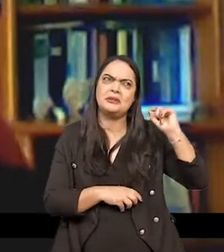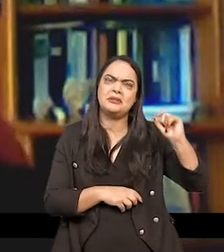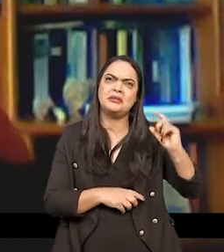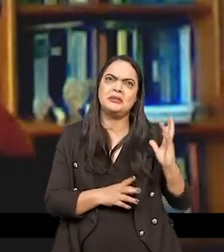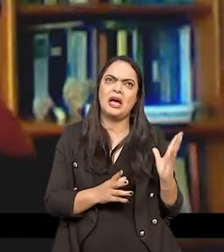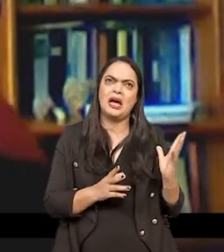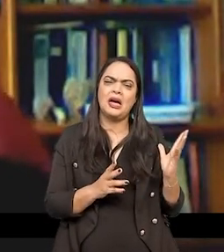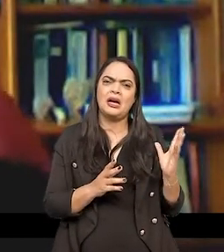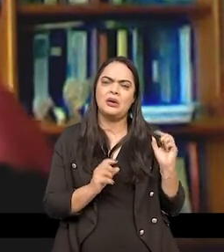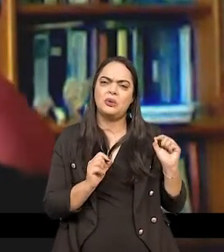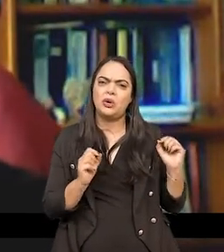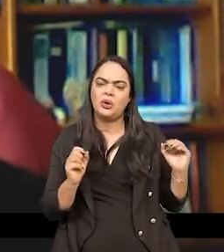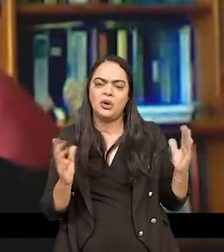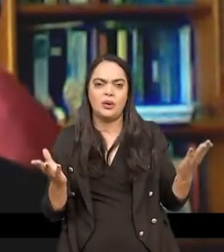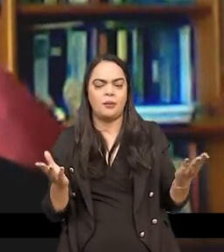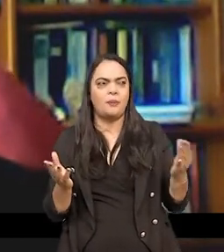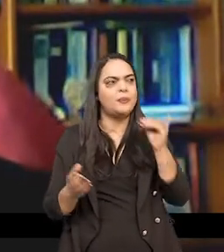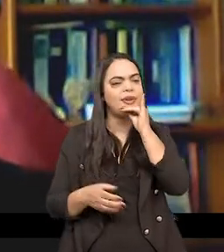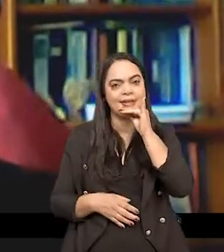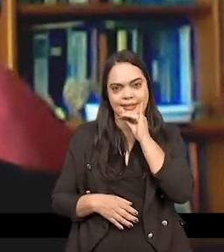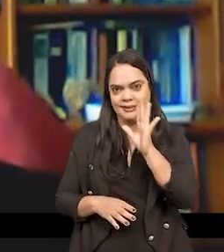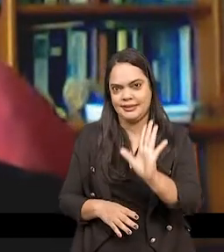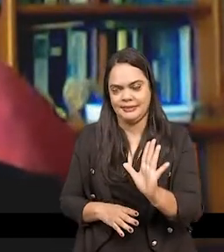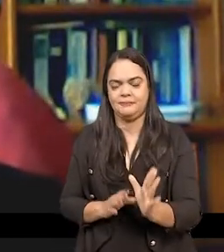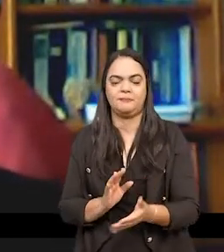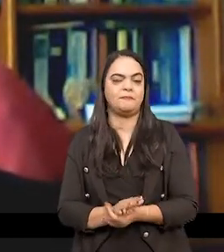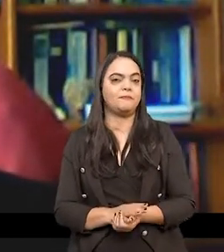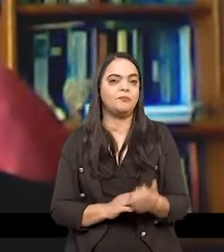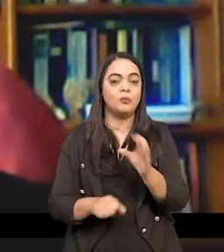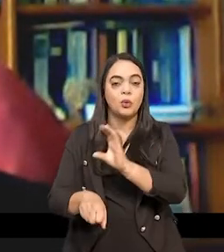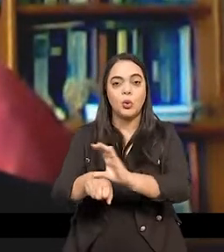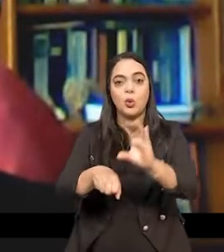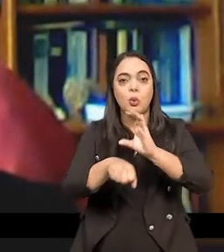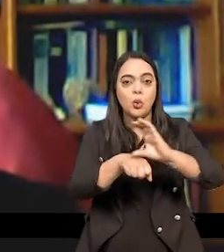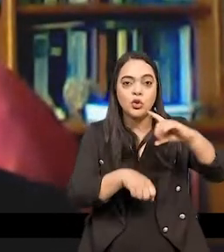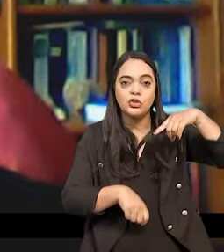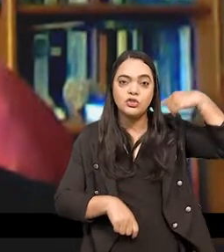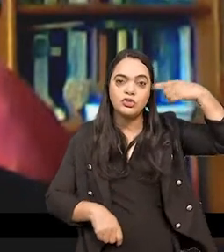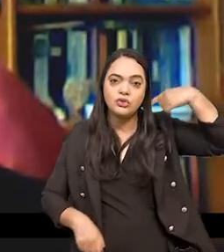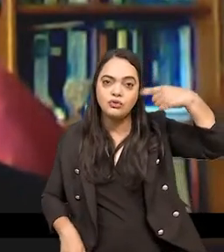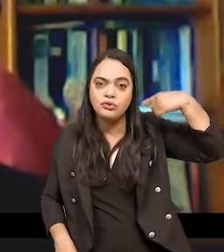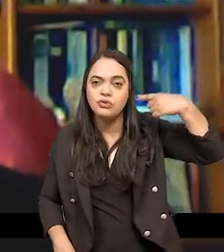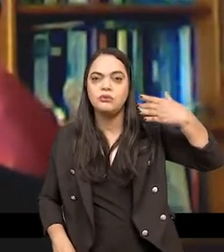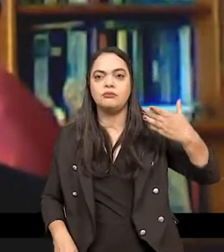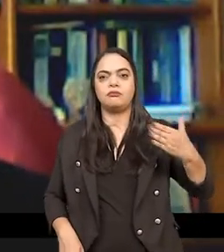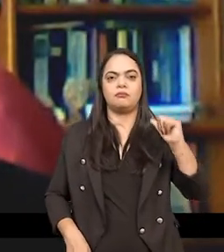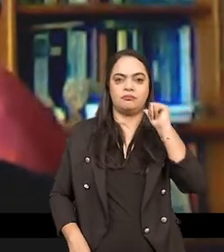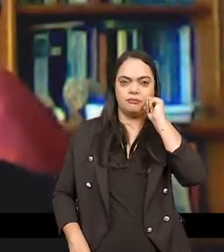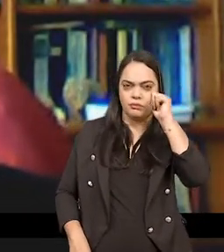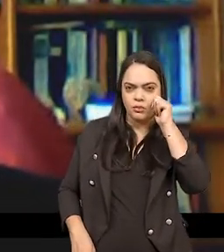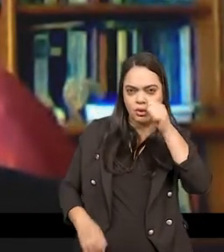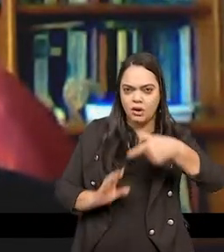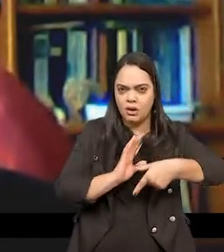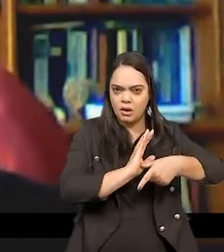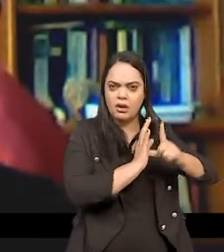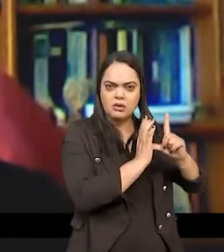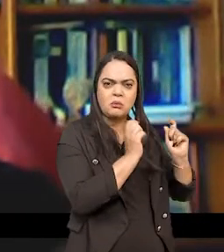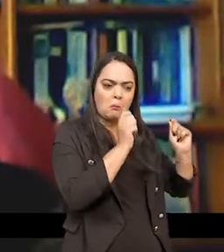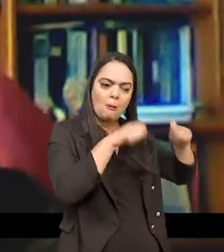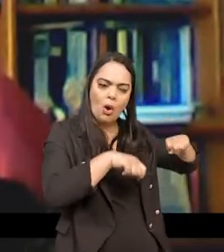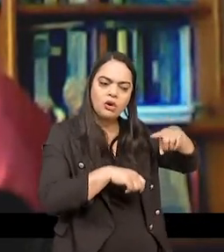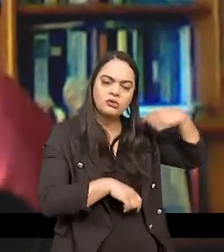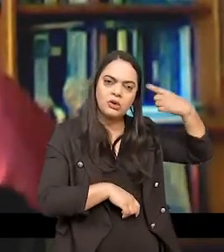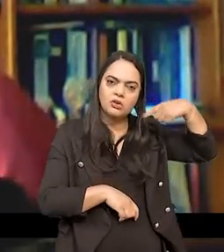salto, por exemplo, os cursos do direito, a mulher podia fazer, podia ser advogada,